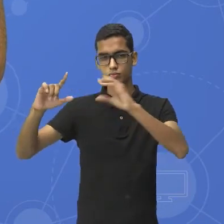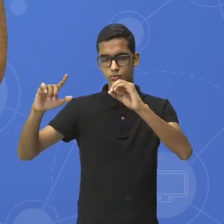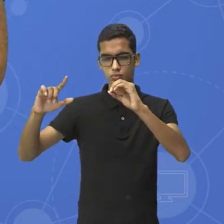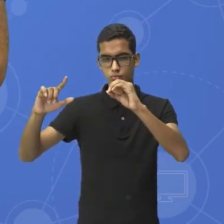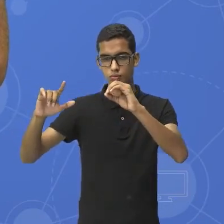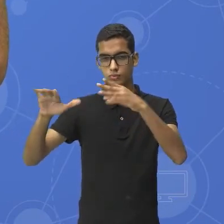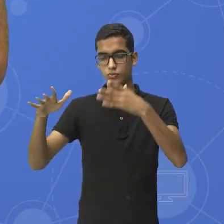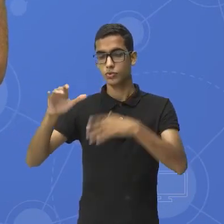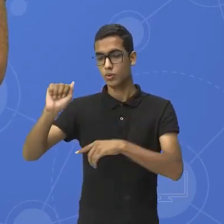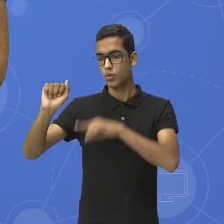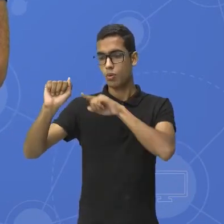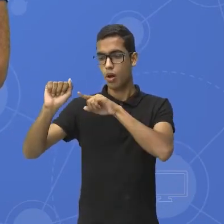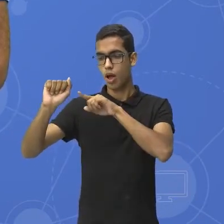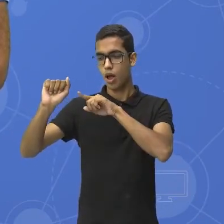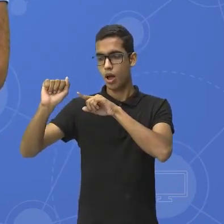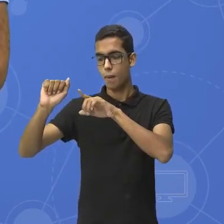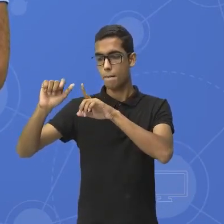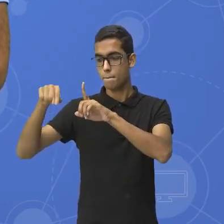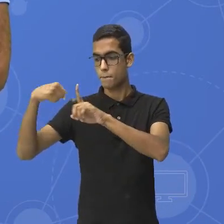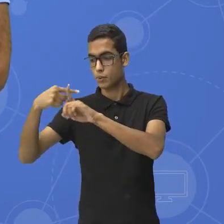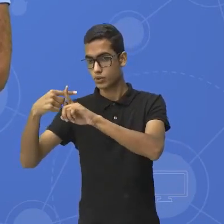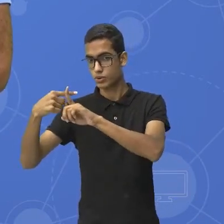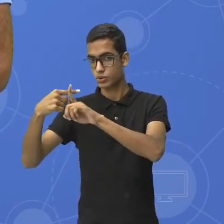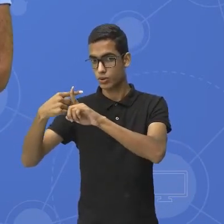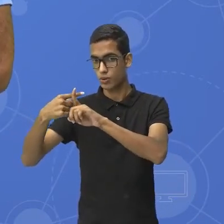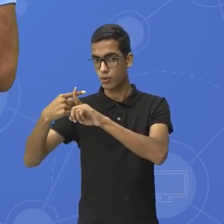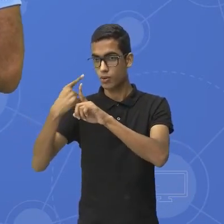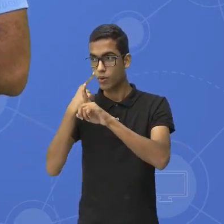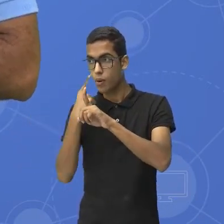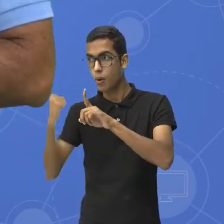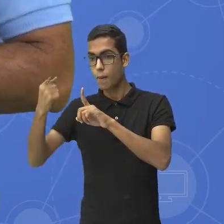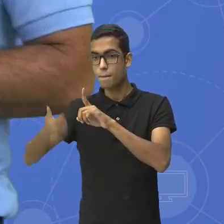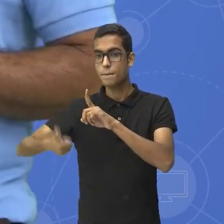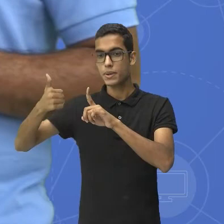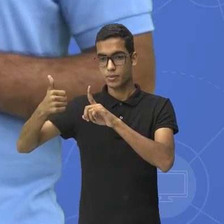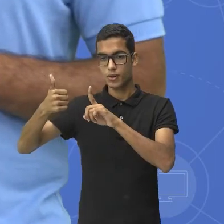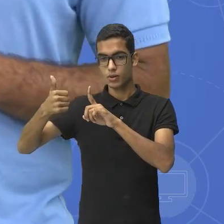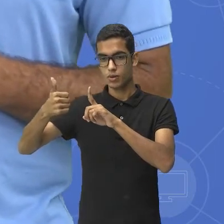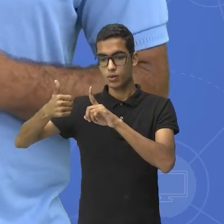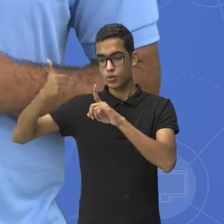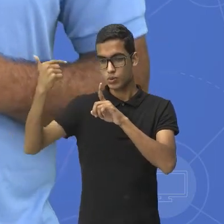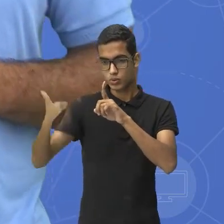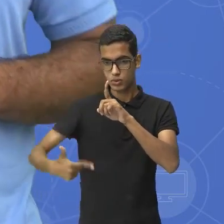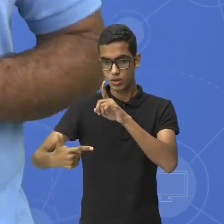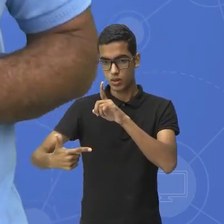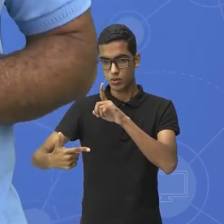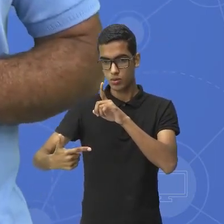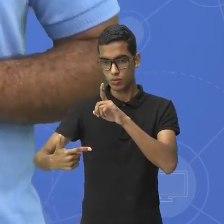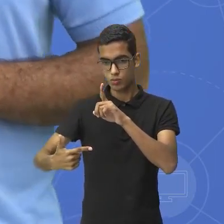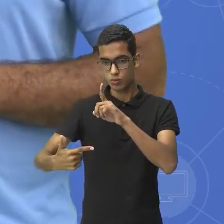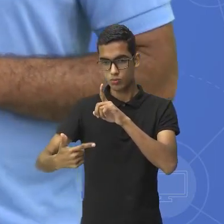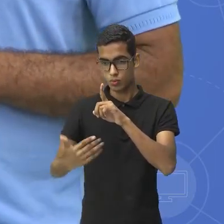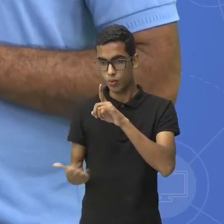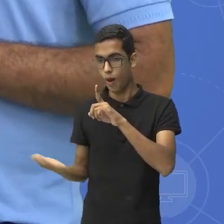negativo, tá? Professor, qual é a diferença, então, no caso do delta igual a zero,